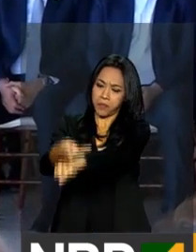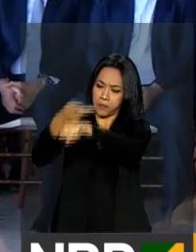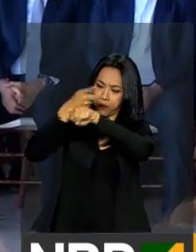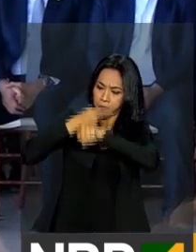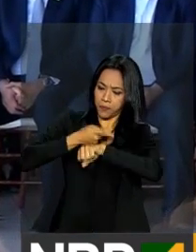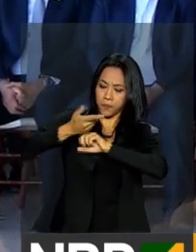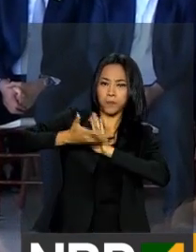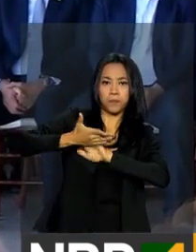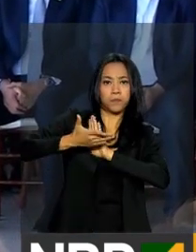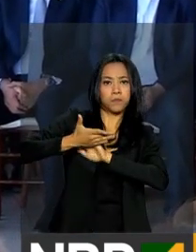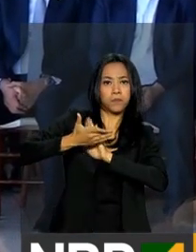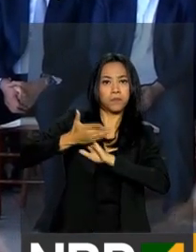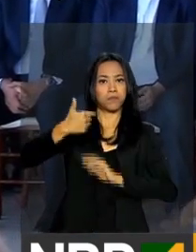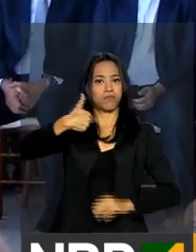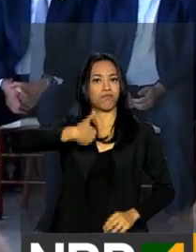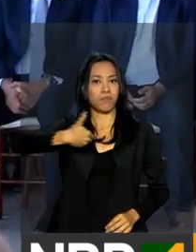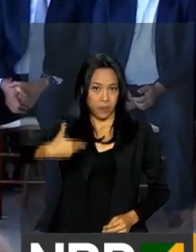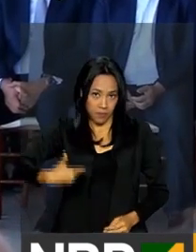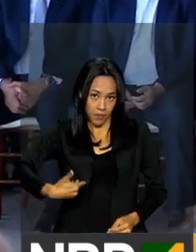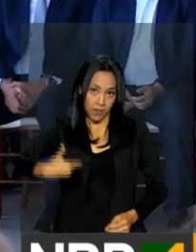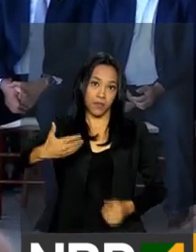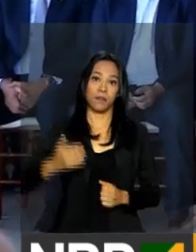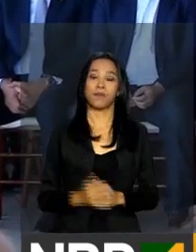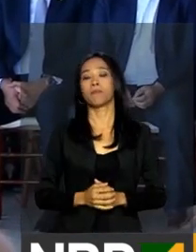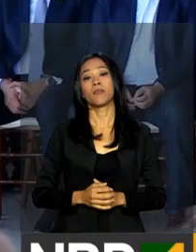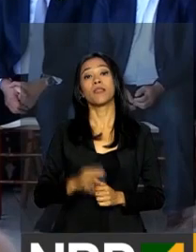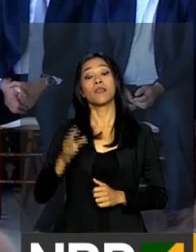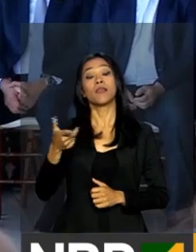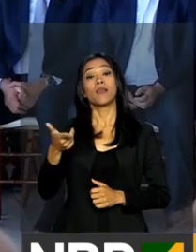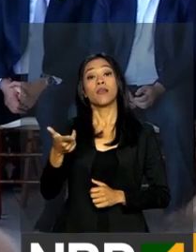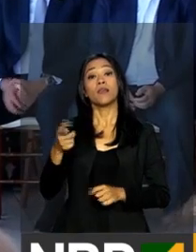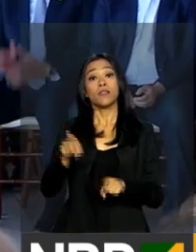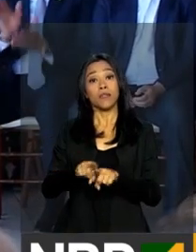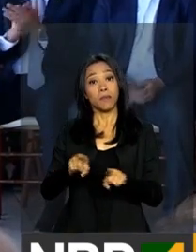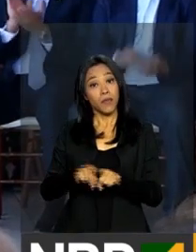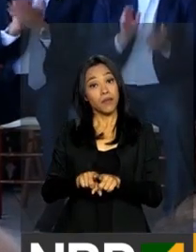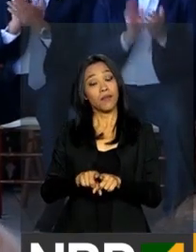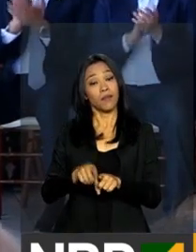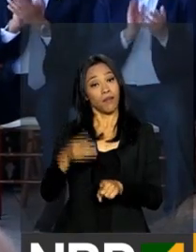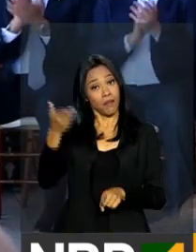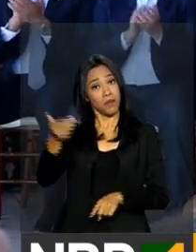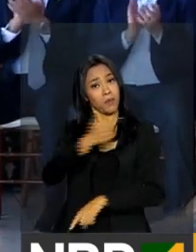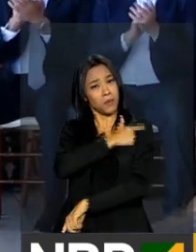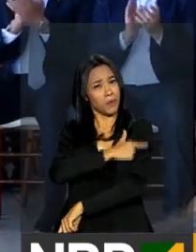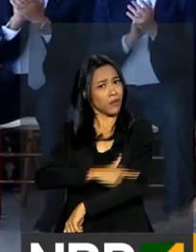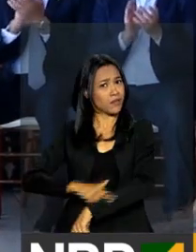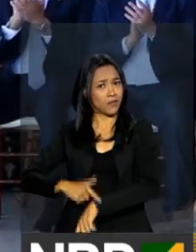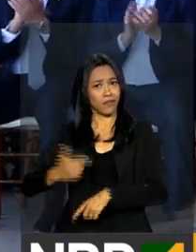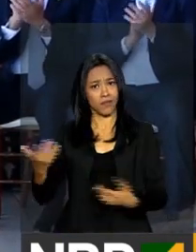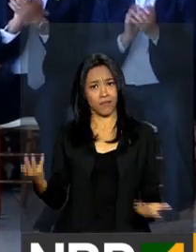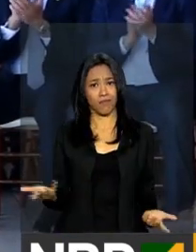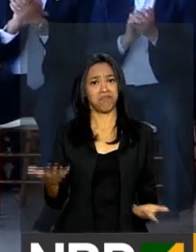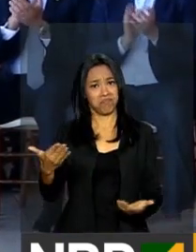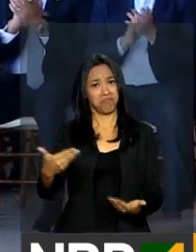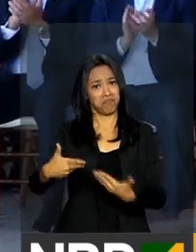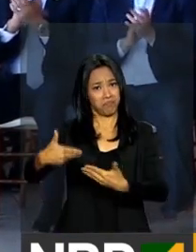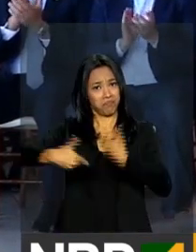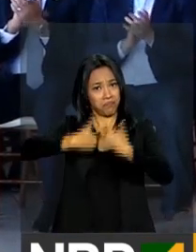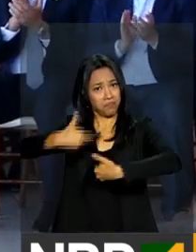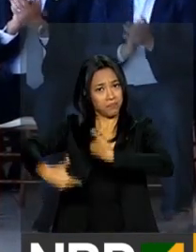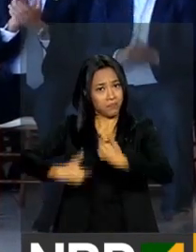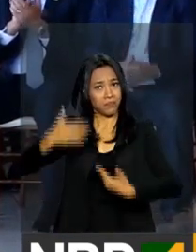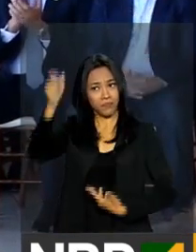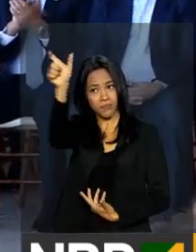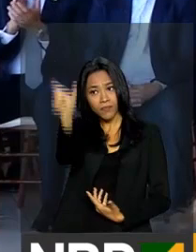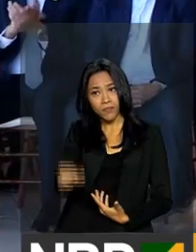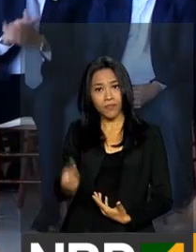o título de sócio honorário da PCZ, e até com uma gentileza extraordinária ainda, que